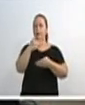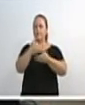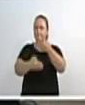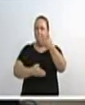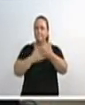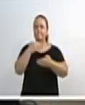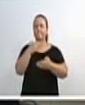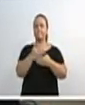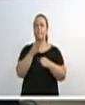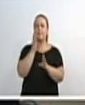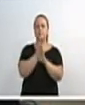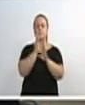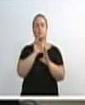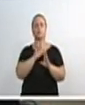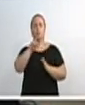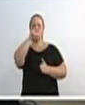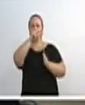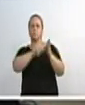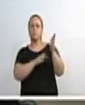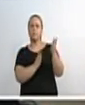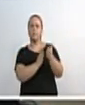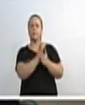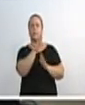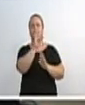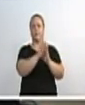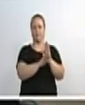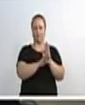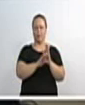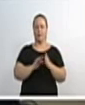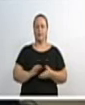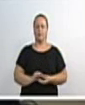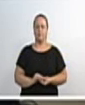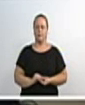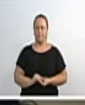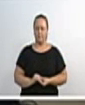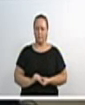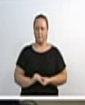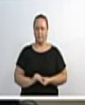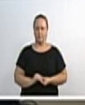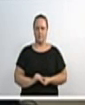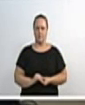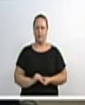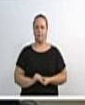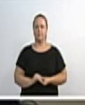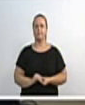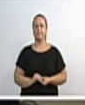para apreciação da redação final, ou das redações finais.